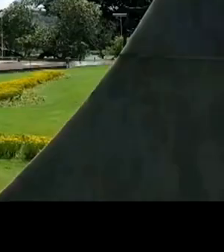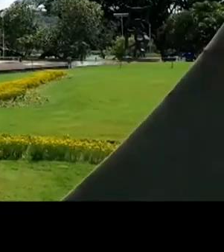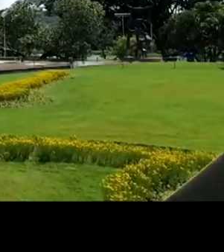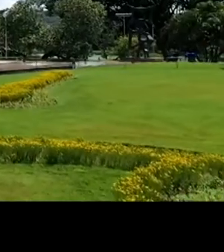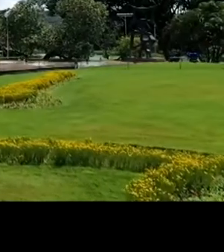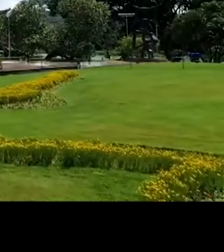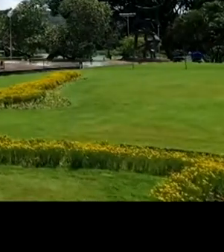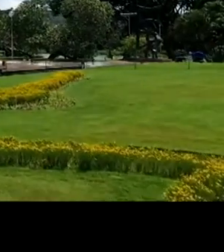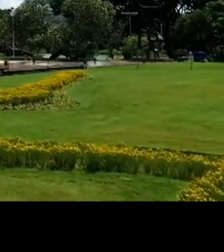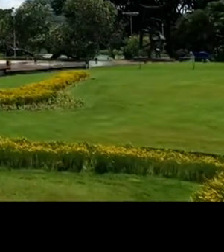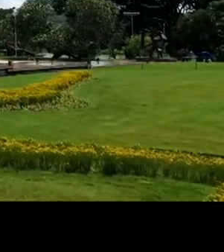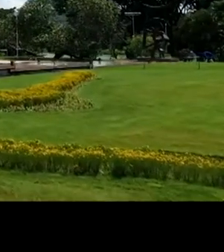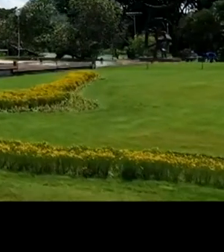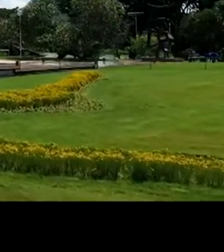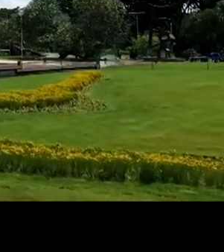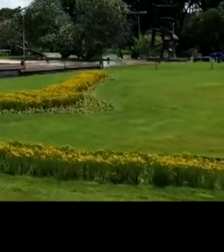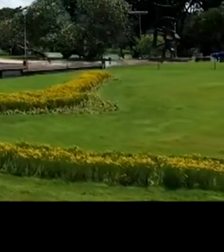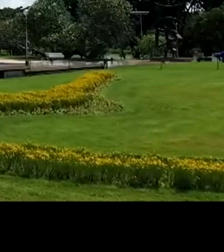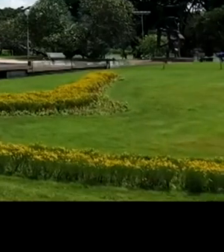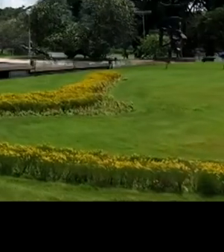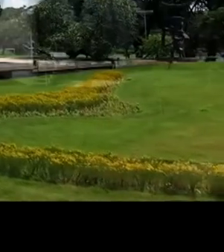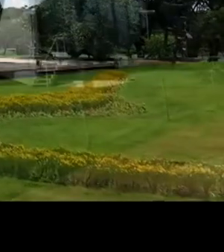Tchau, tchau.